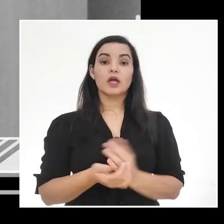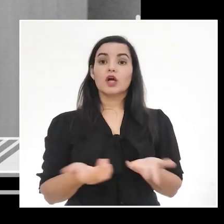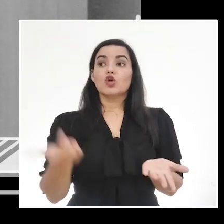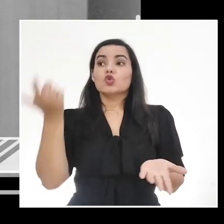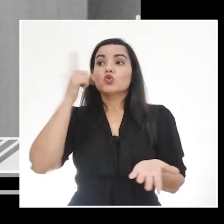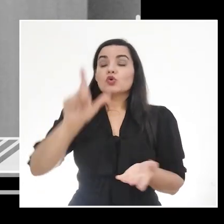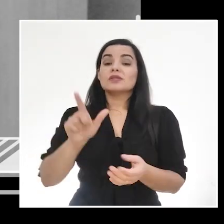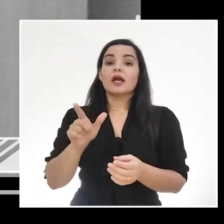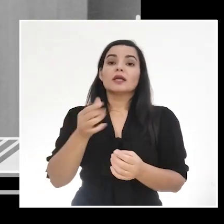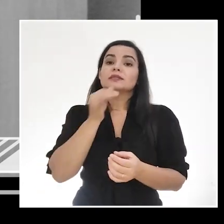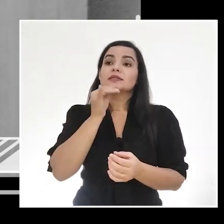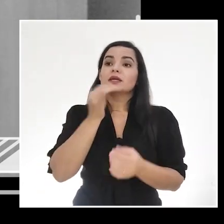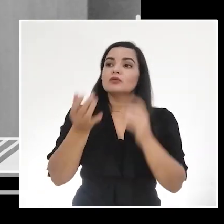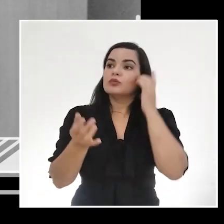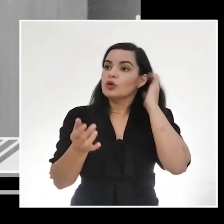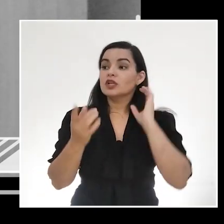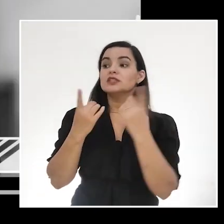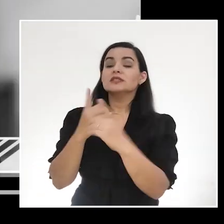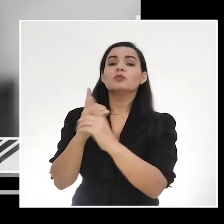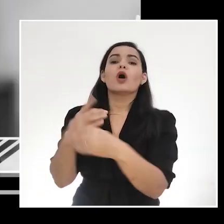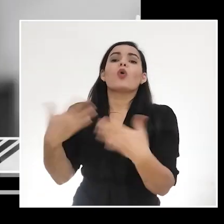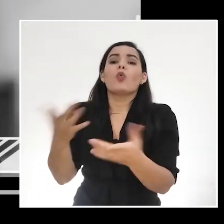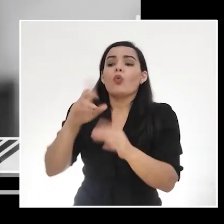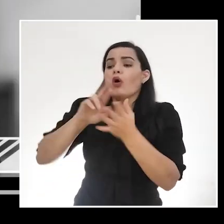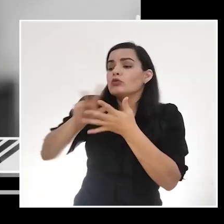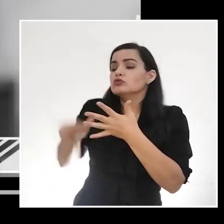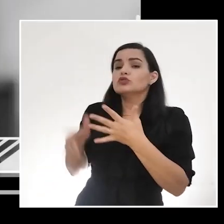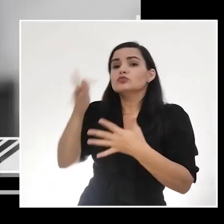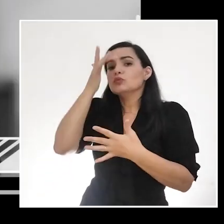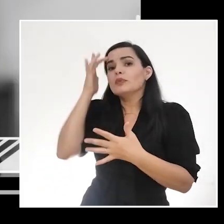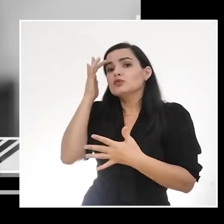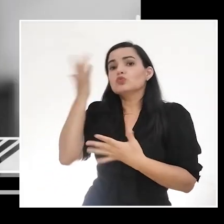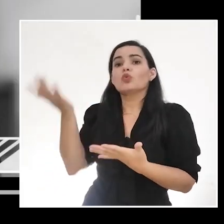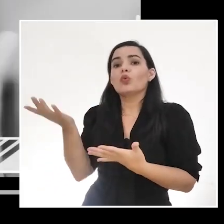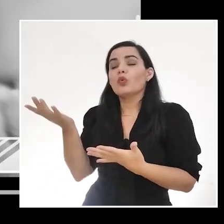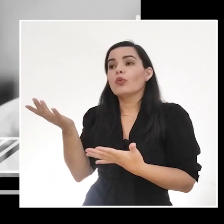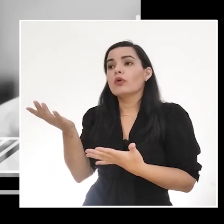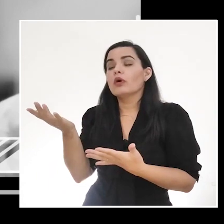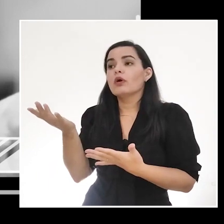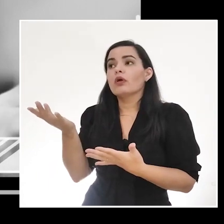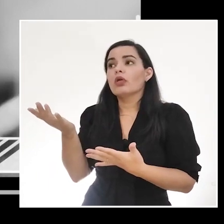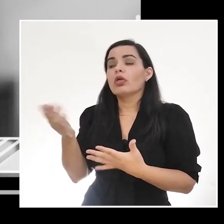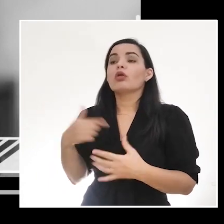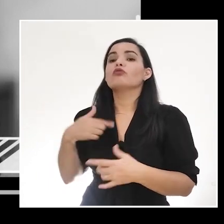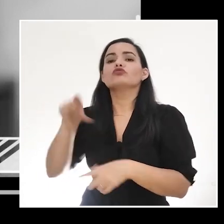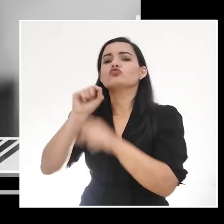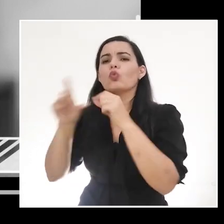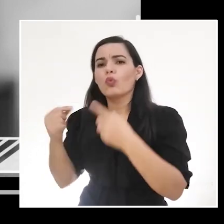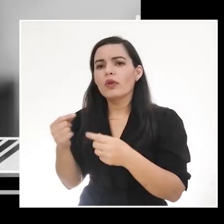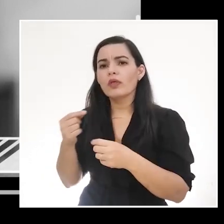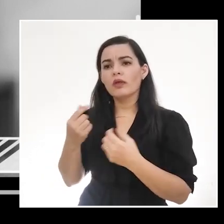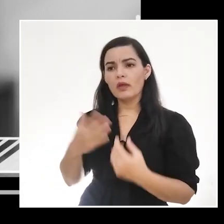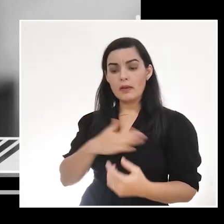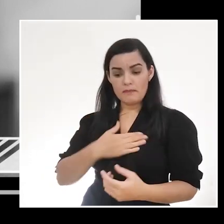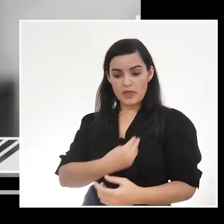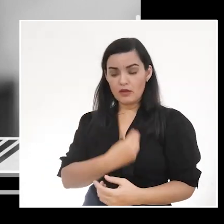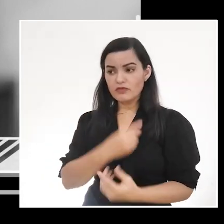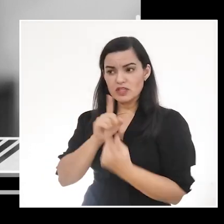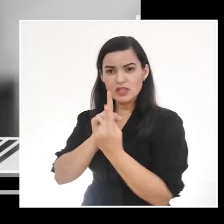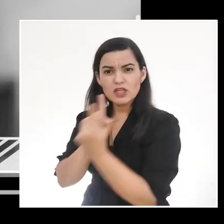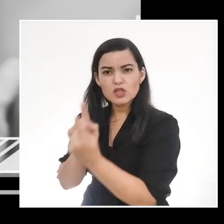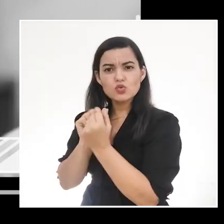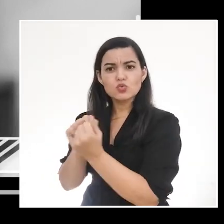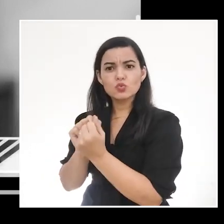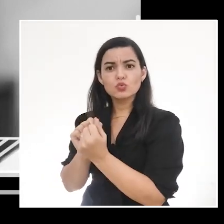tem uma dica assim, é sintonia fina. Não dá para a gente discipular? E que tipo de pessoa a gente deveria investir o tempo e a nossa